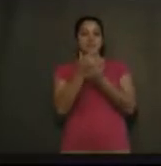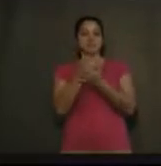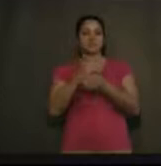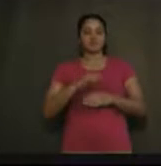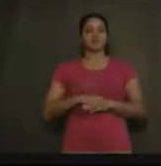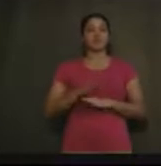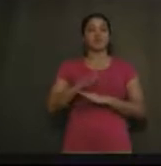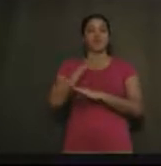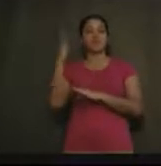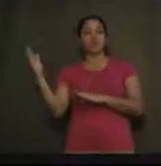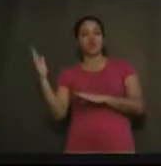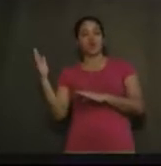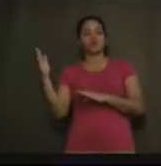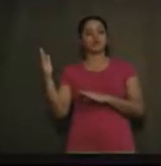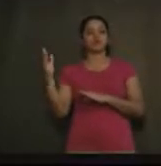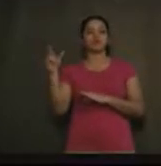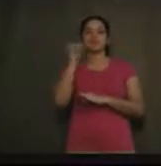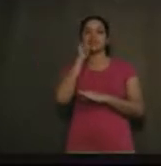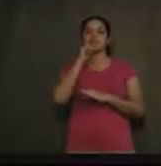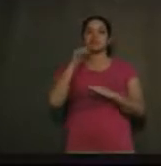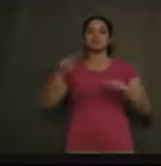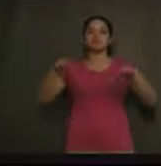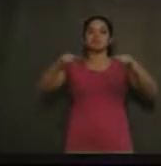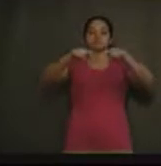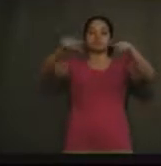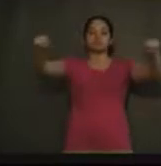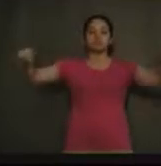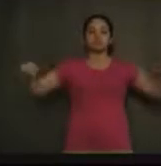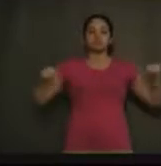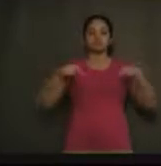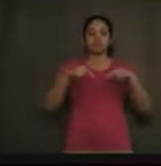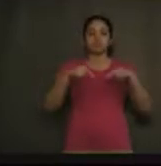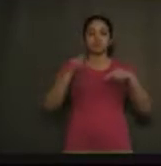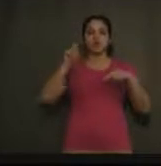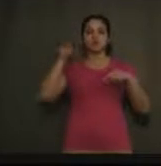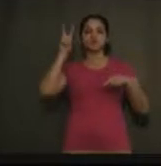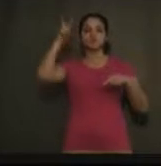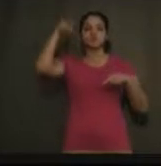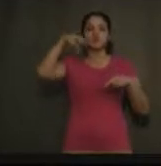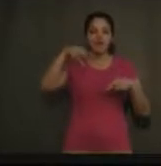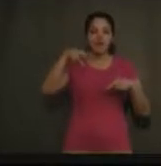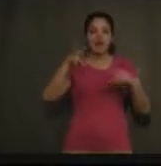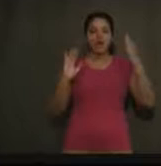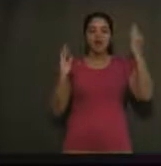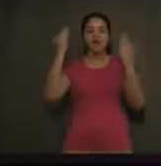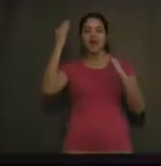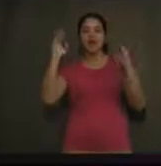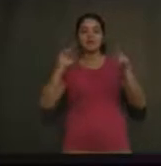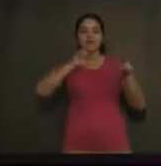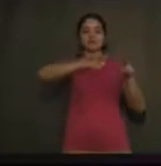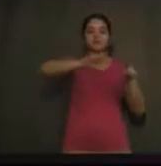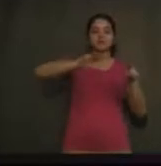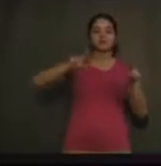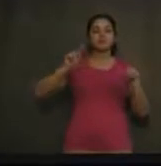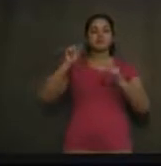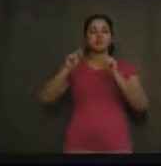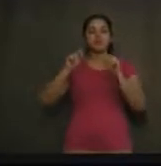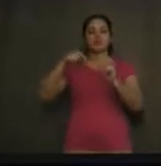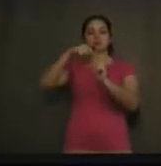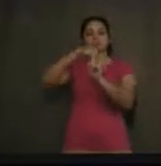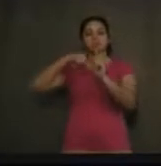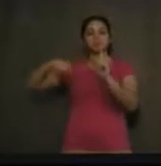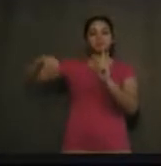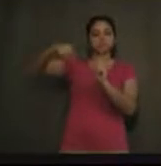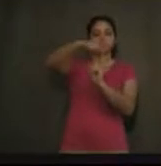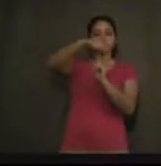transversal bidimensional, uma superfície, e a gente analisa como é que soluções da equação diferencial, saindo